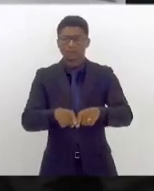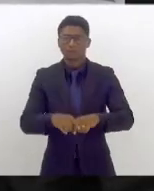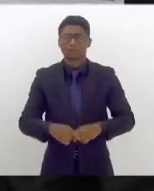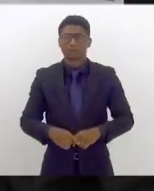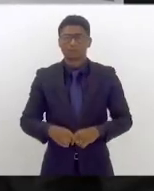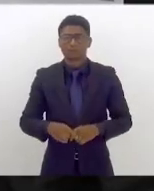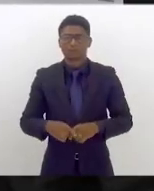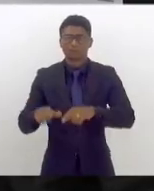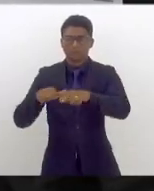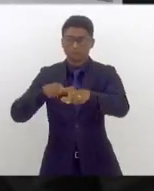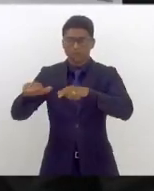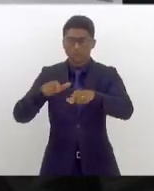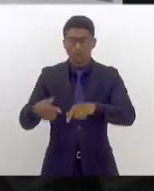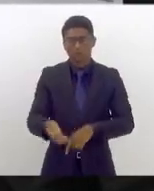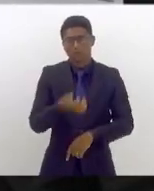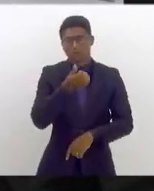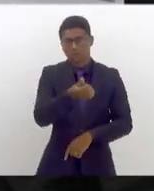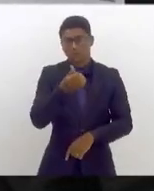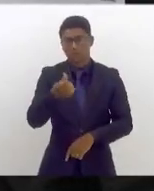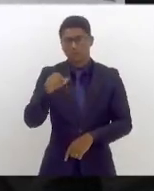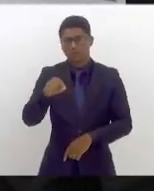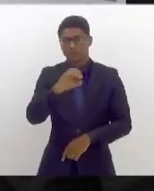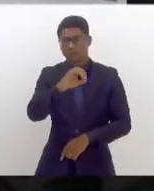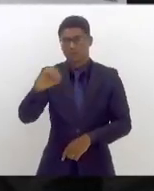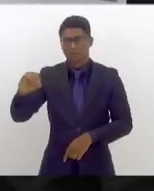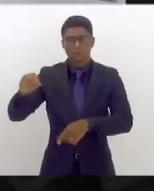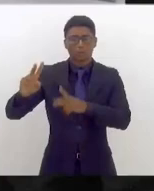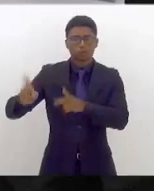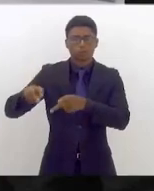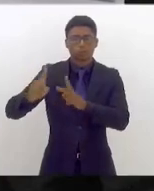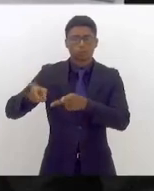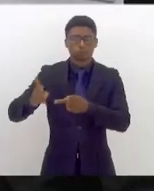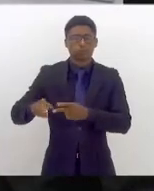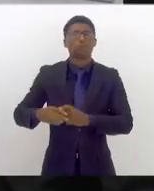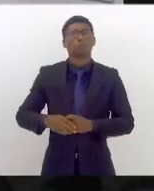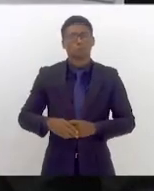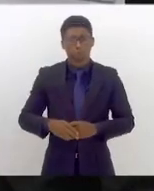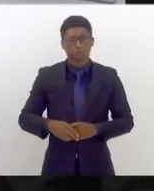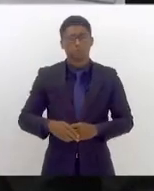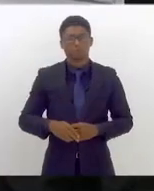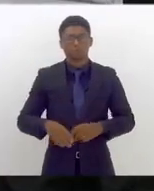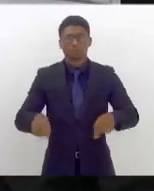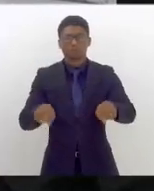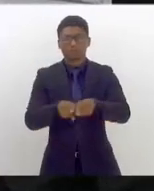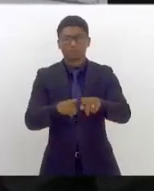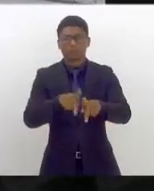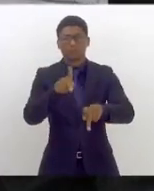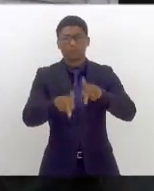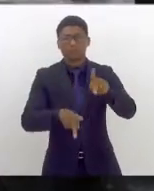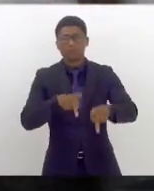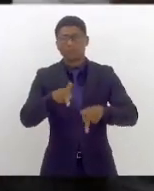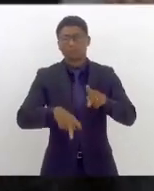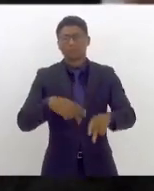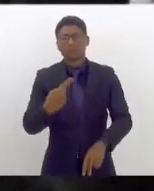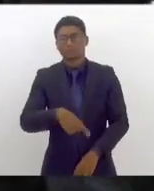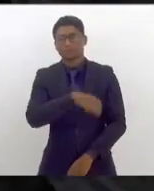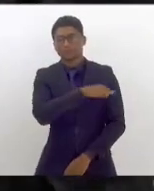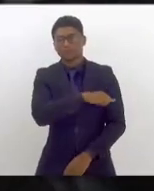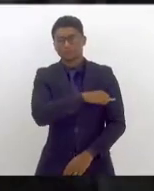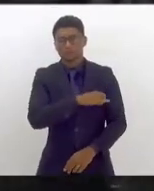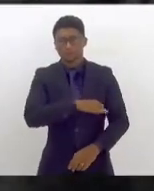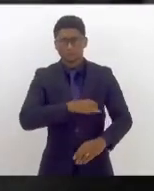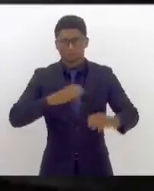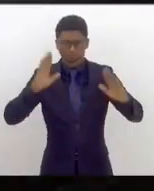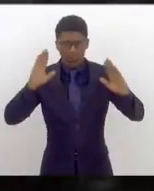66 mil empregos e Sem dúvida nenhuma olhando para a população do Rio de Janeiro como um todo não